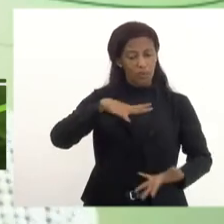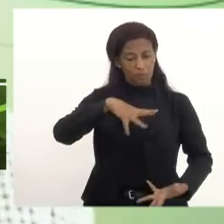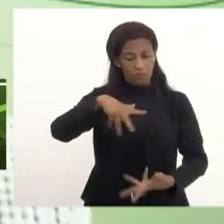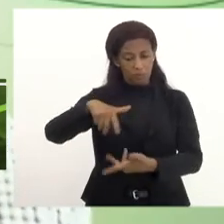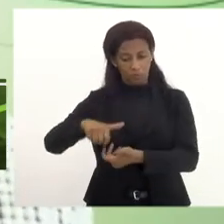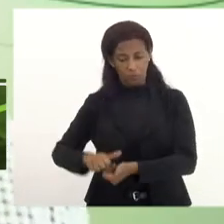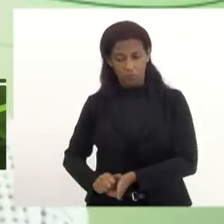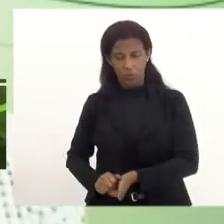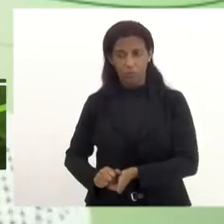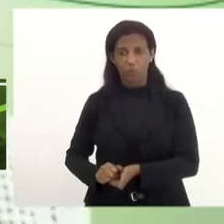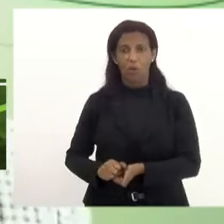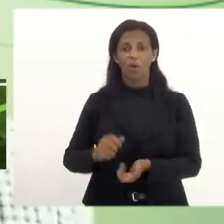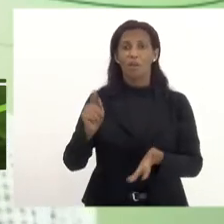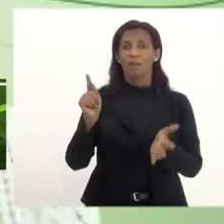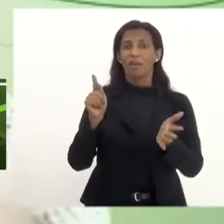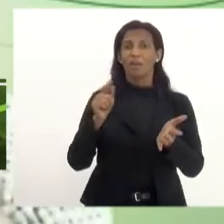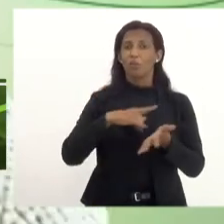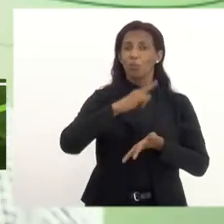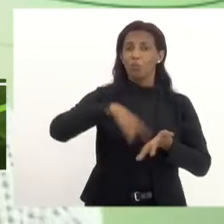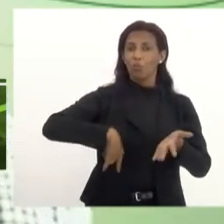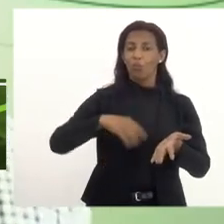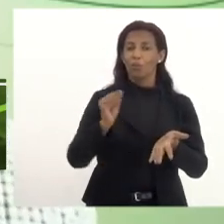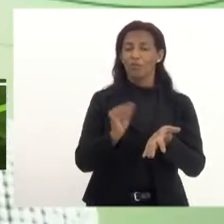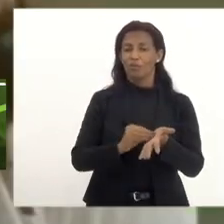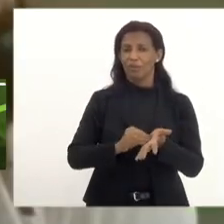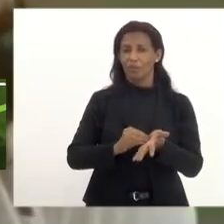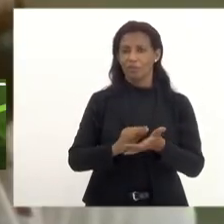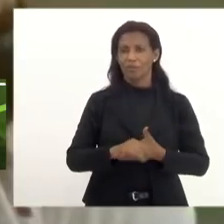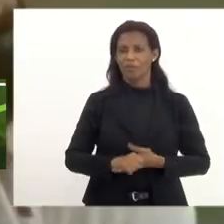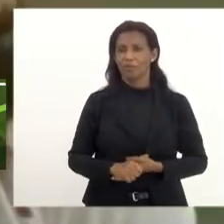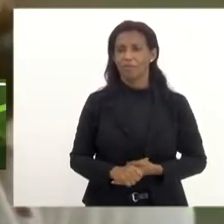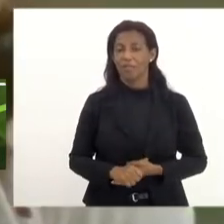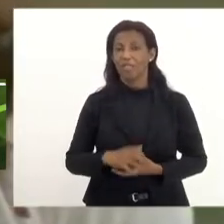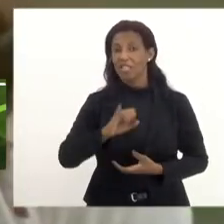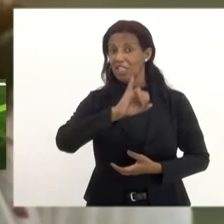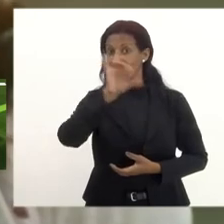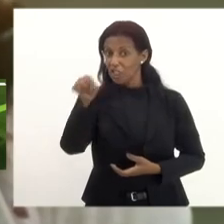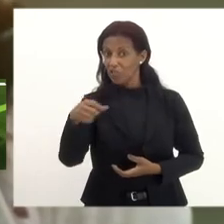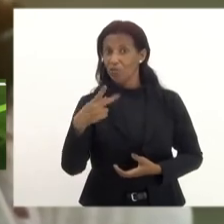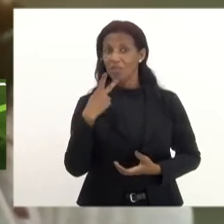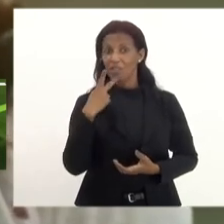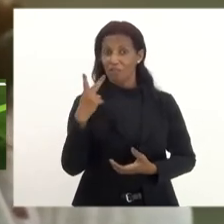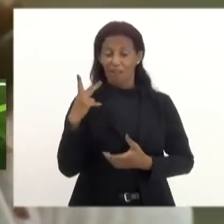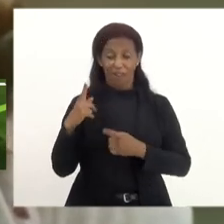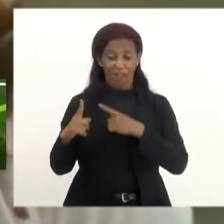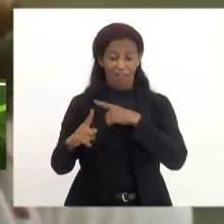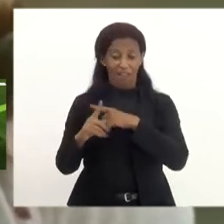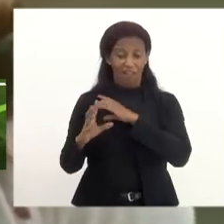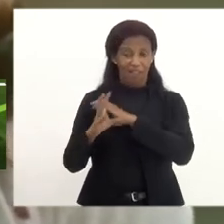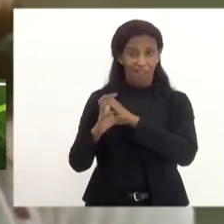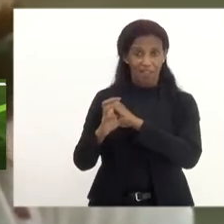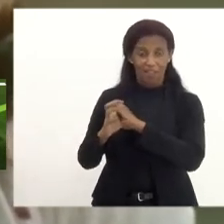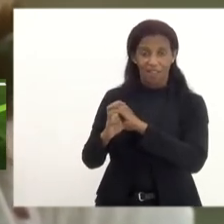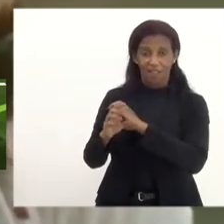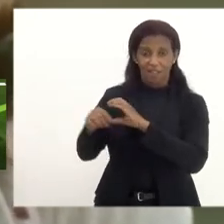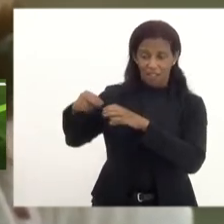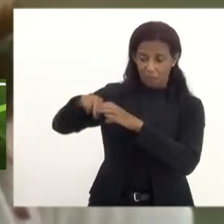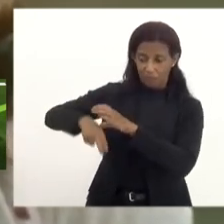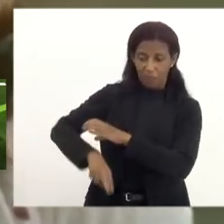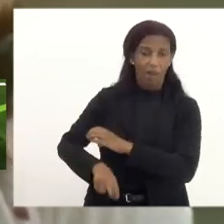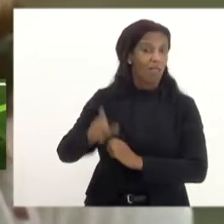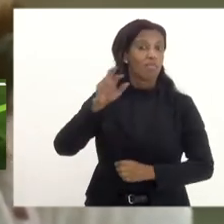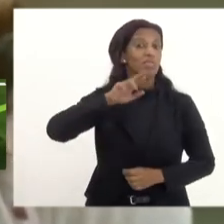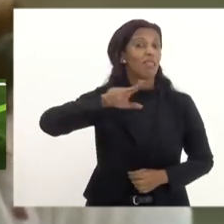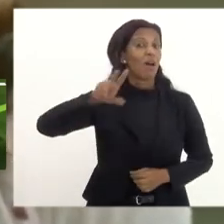tem certificação, e isso é uma previsão. Obrigado. Isso sem falar que a sonda de perfuração provavelmente não vai ser brasileira,